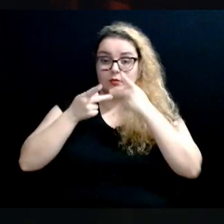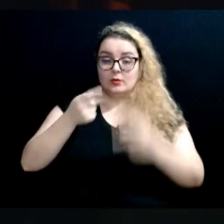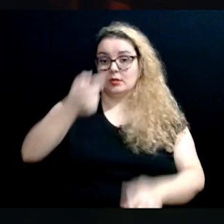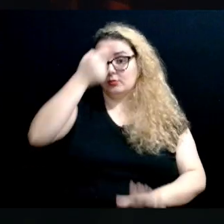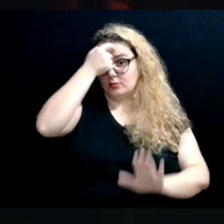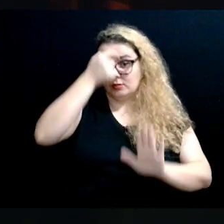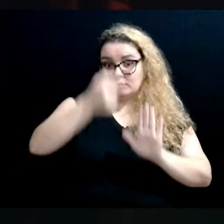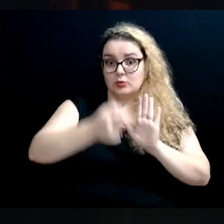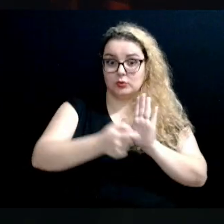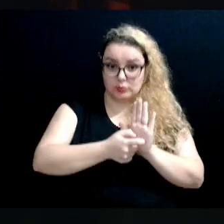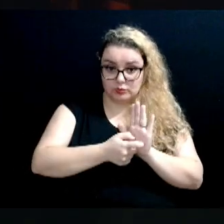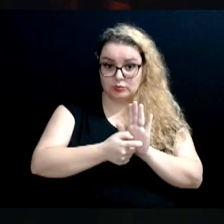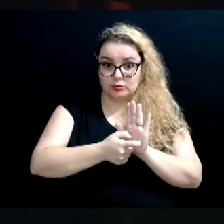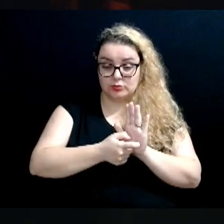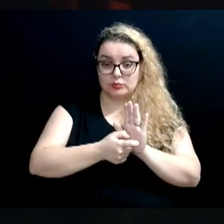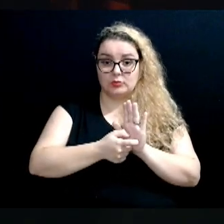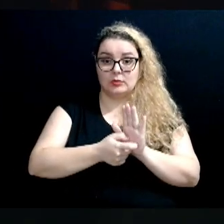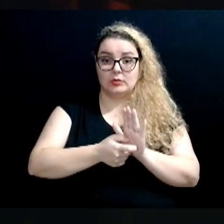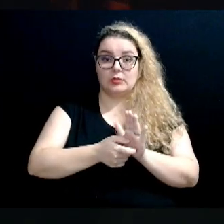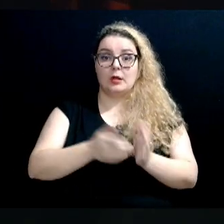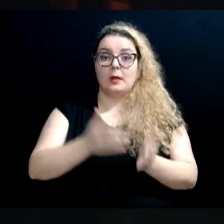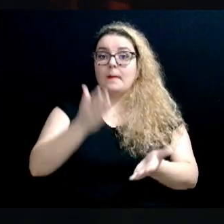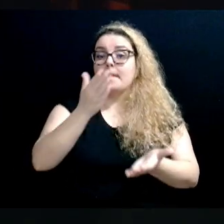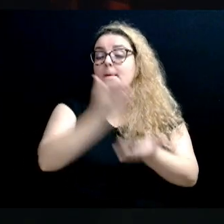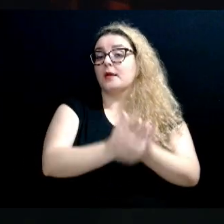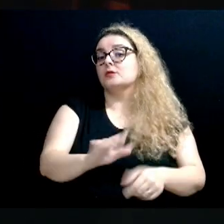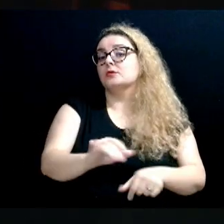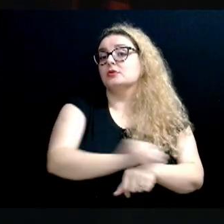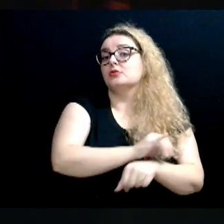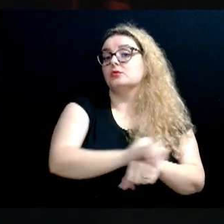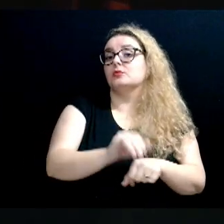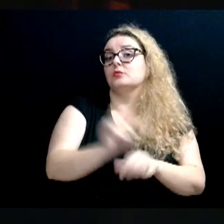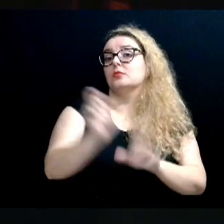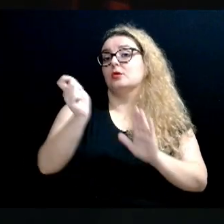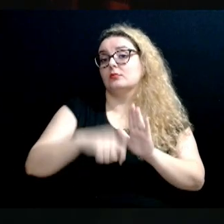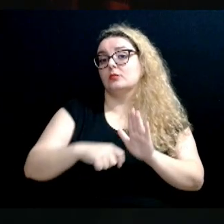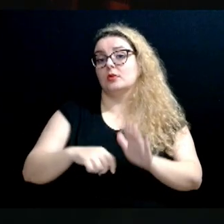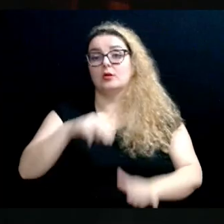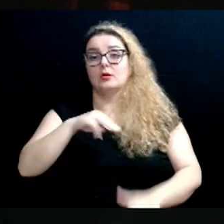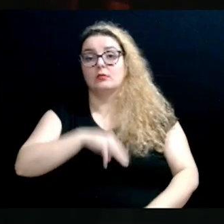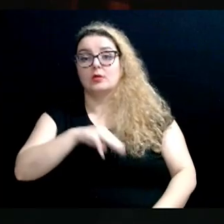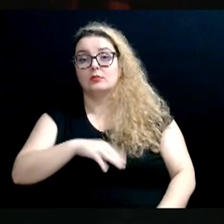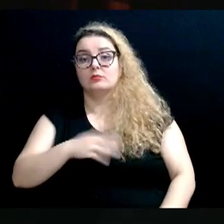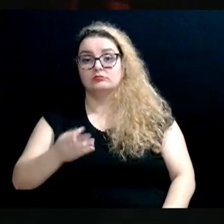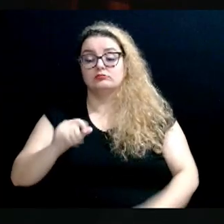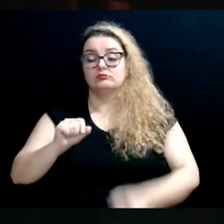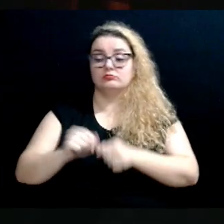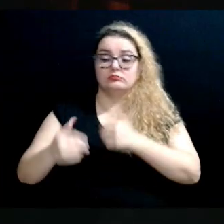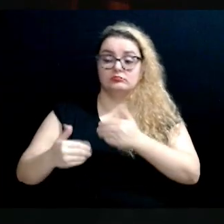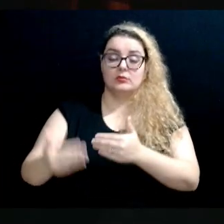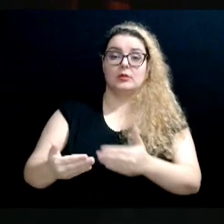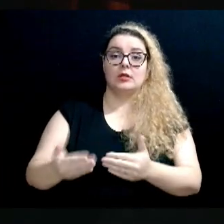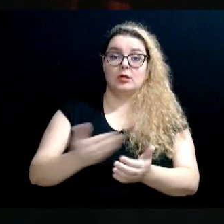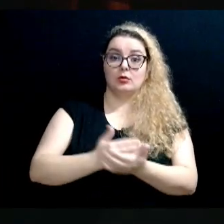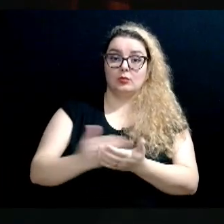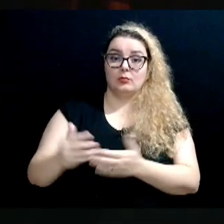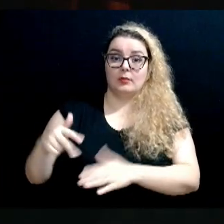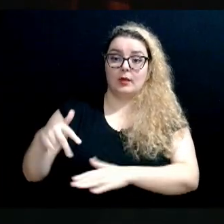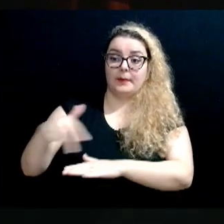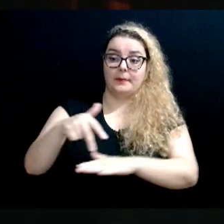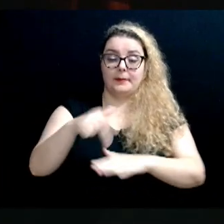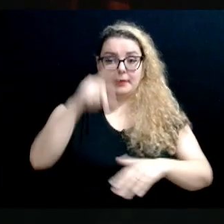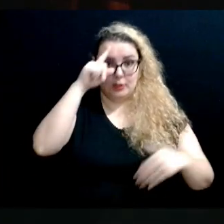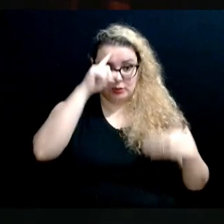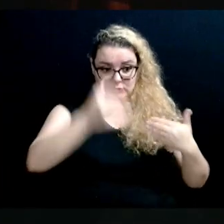que deixou de ser apenas uma ferramenta para executar tarefas e passou a ocupar espaços cada vez mais presentes em